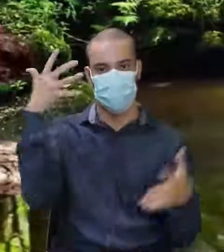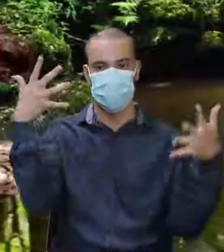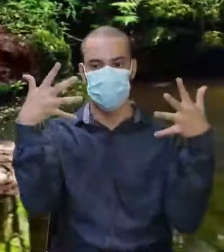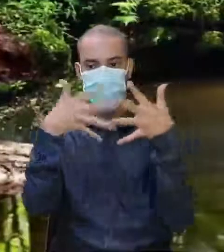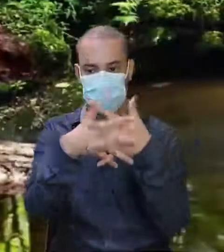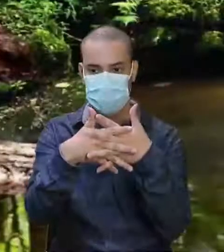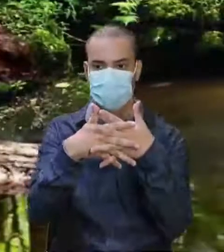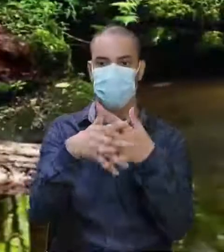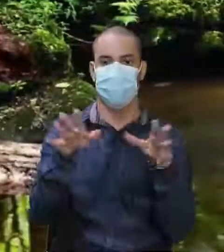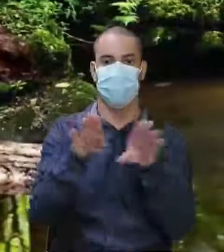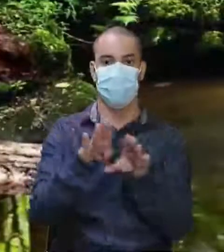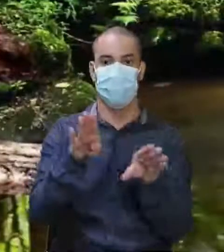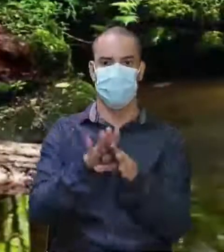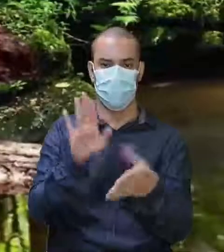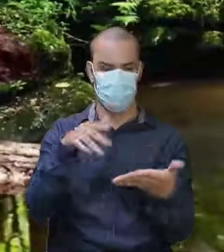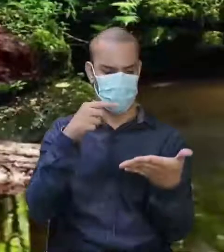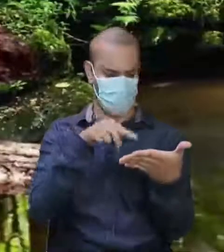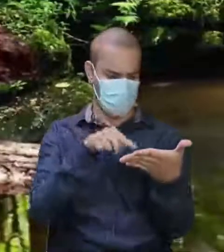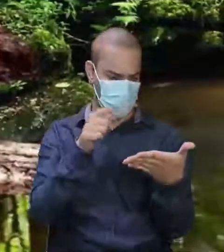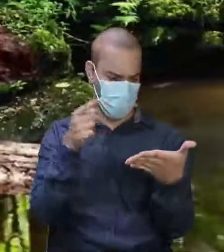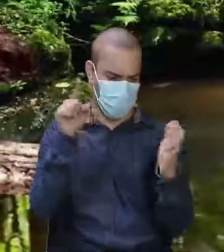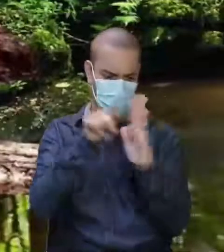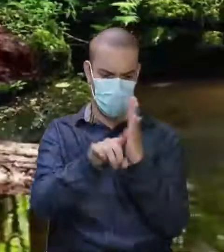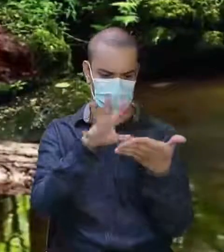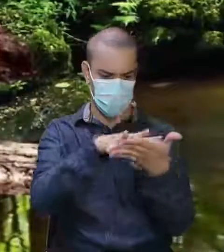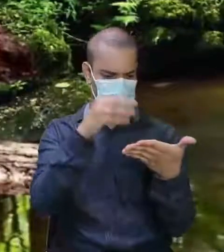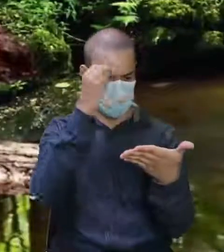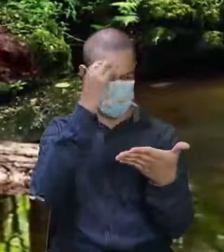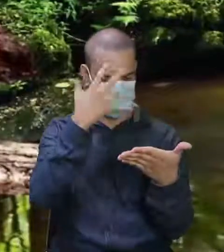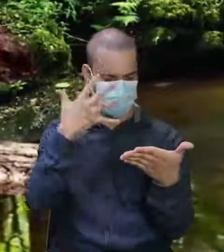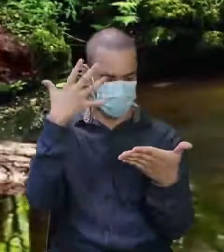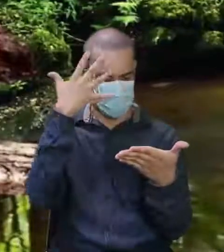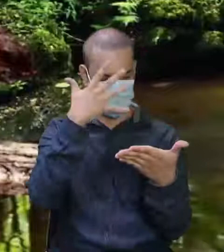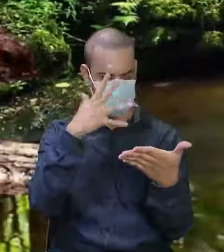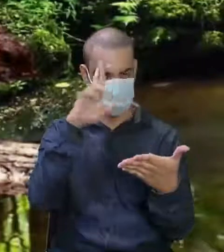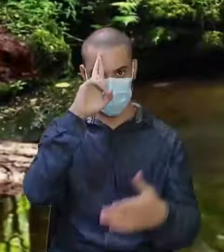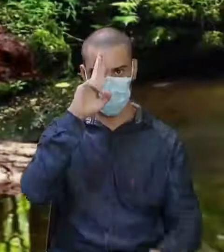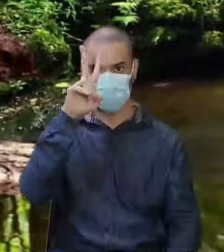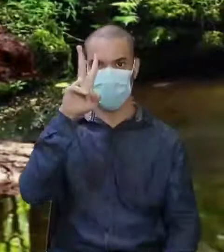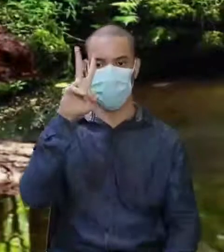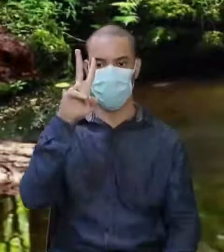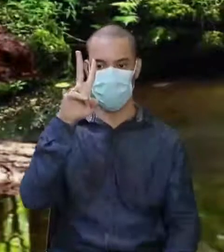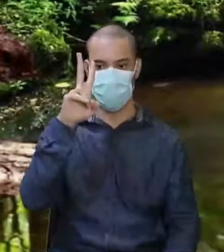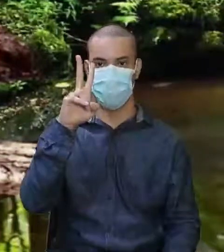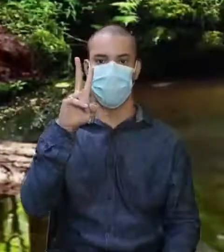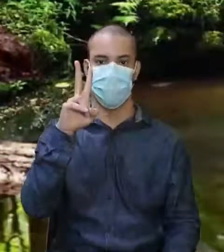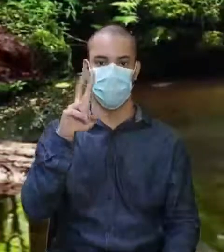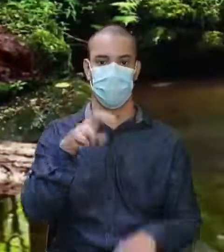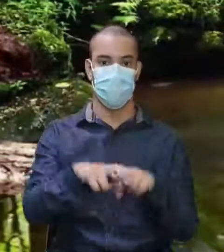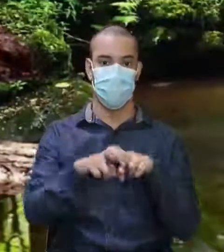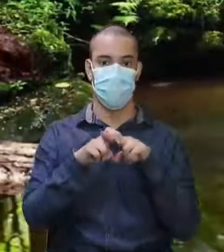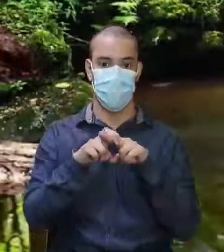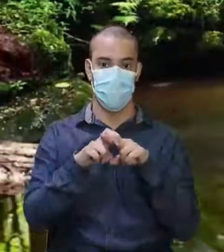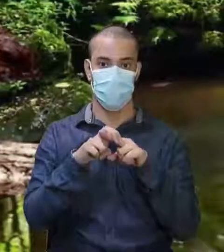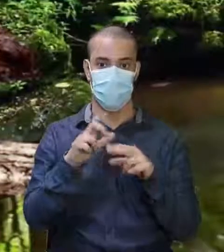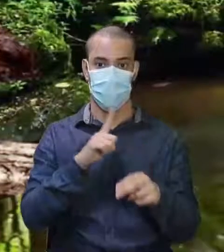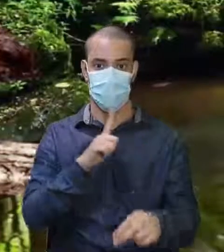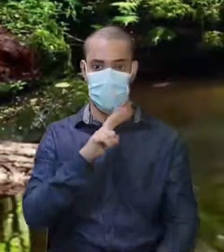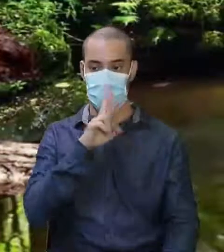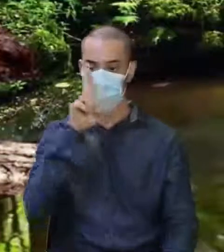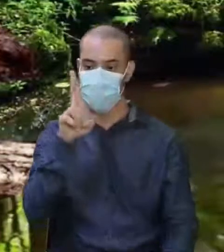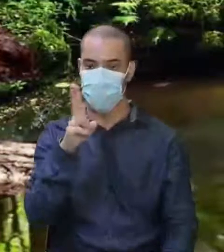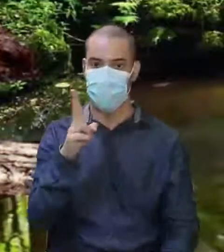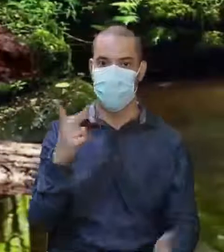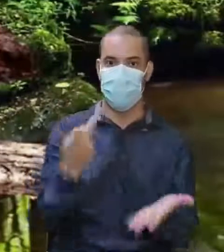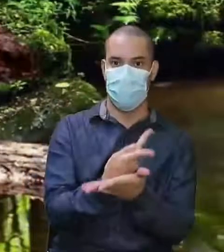de repente, até interpretar uma questão, por exemplo, no Enem, né? E seguir para a resposta